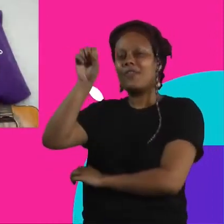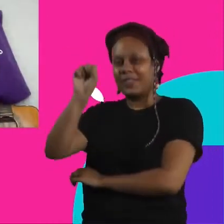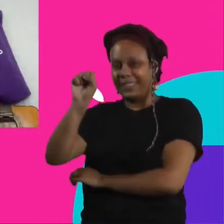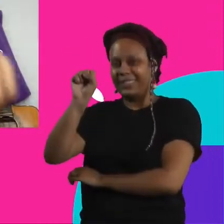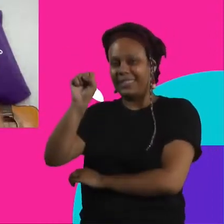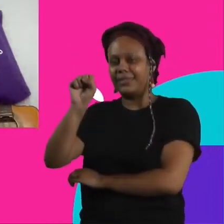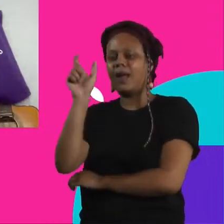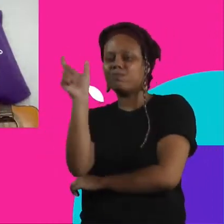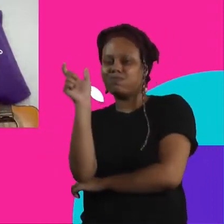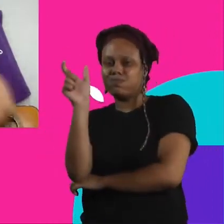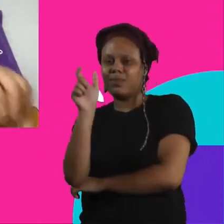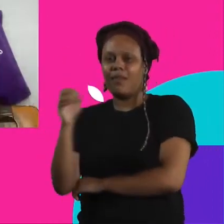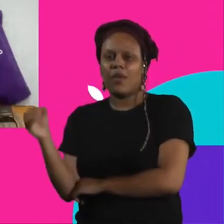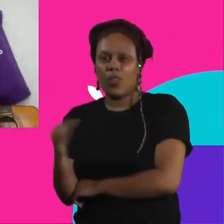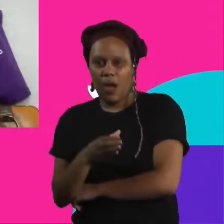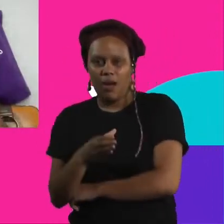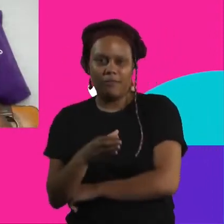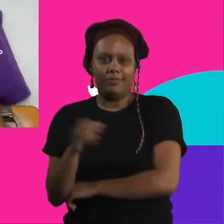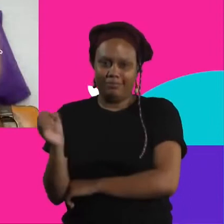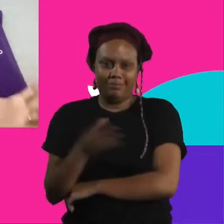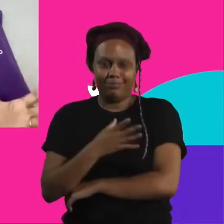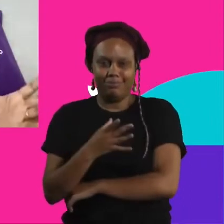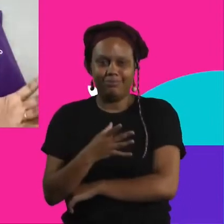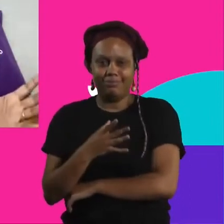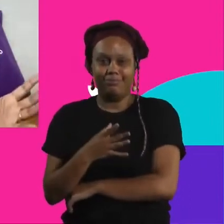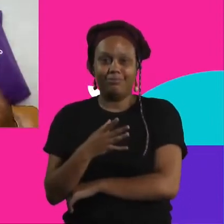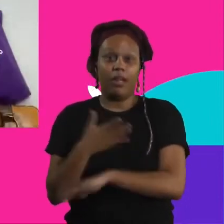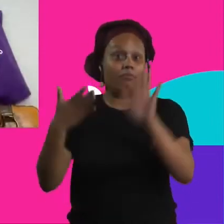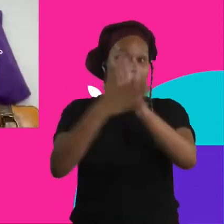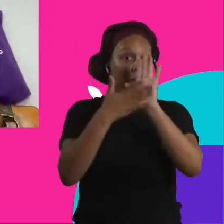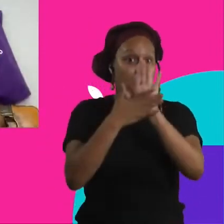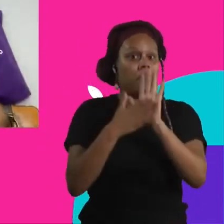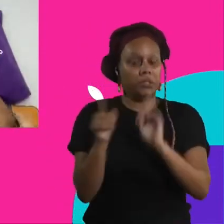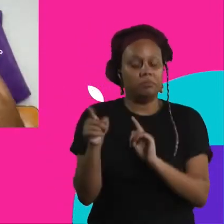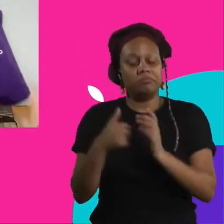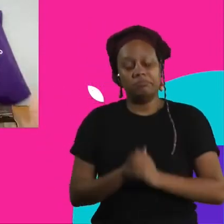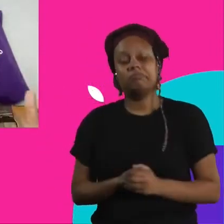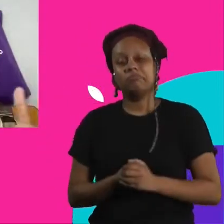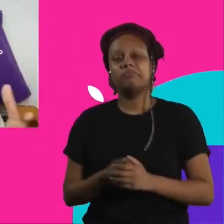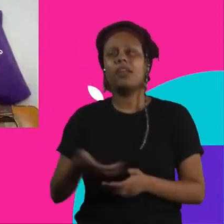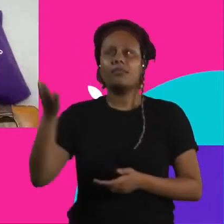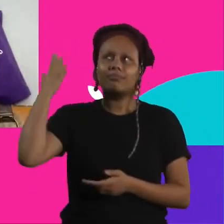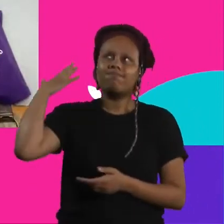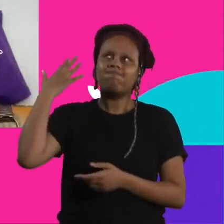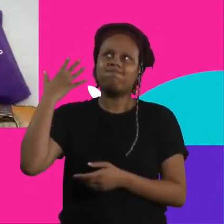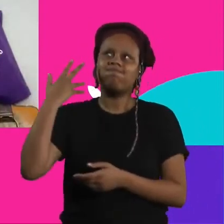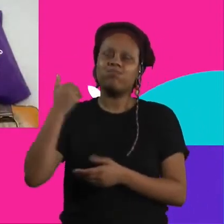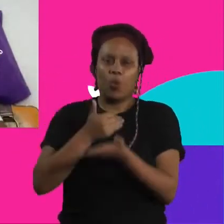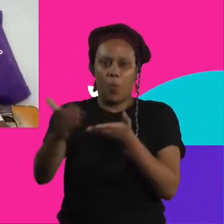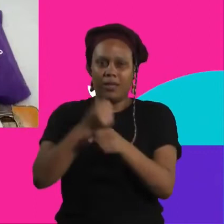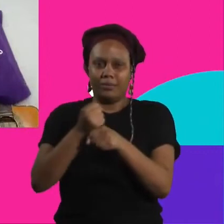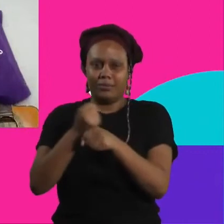outra palavra da moda, né? Um outro buzzword aí que está para lá e para cá, e eu estou desde o começo do ano trabalhando com NFT na